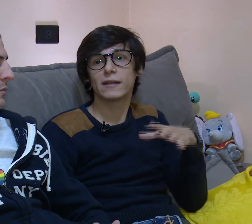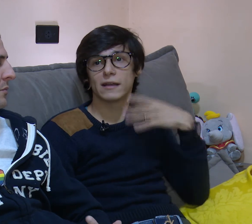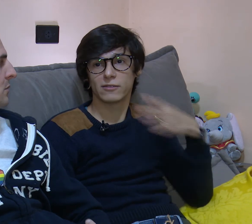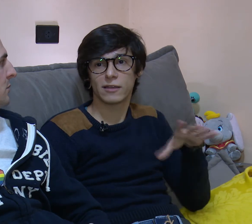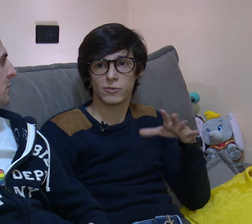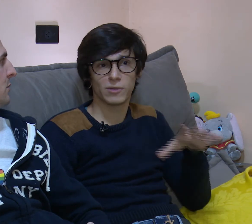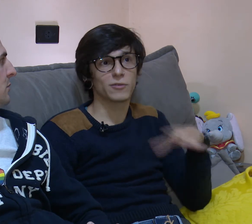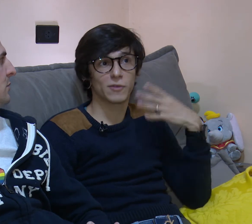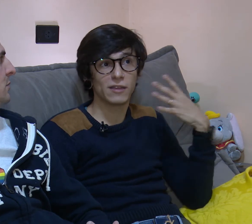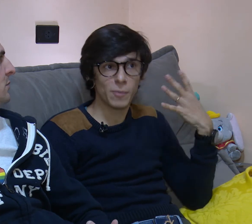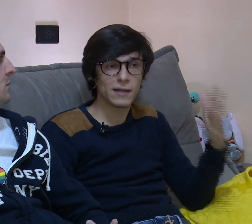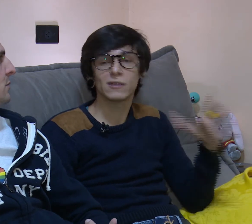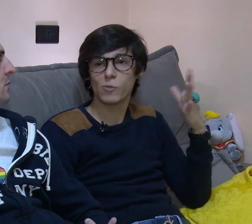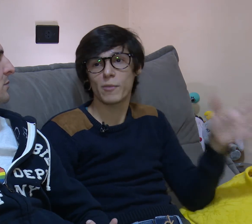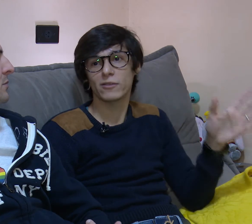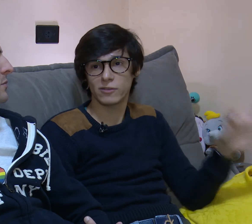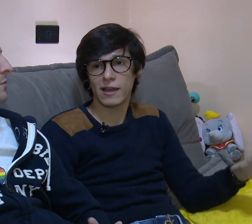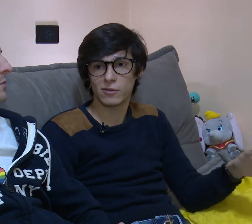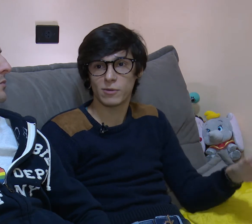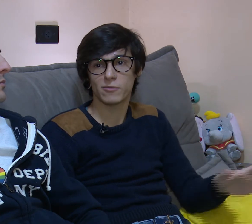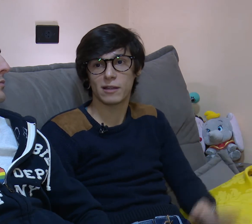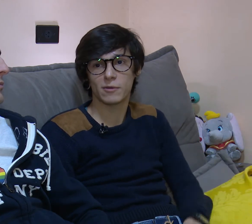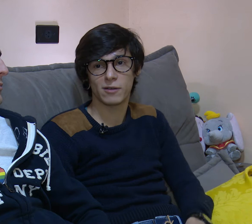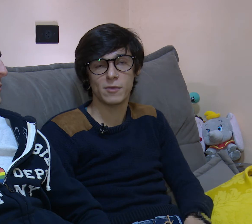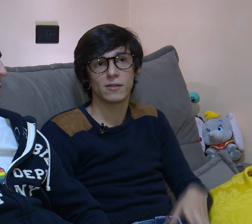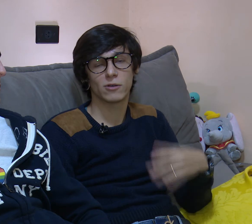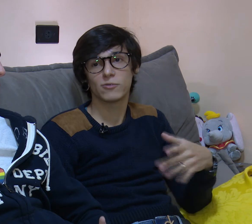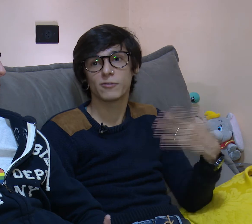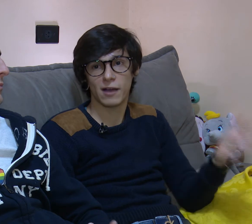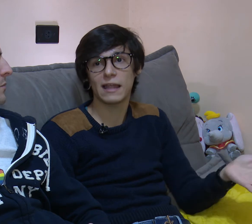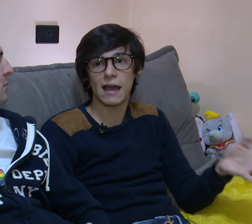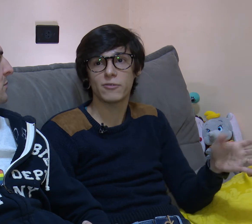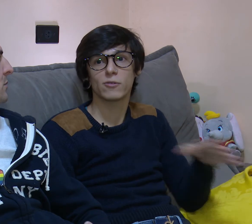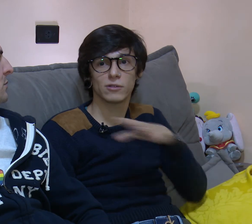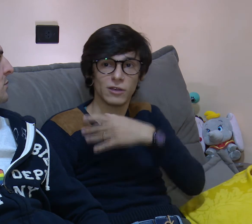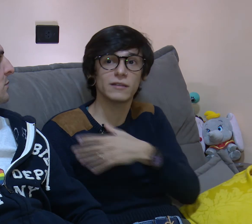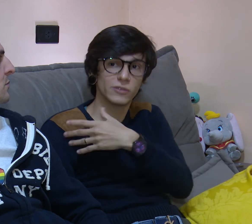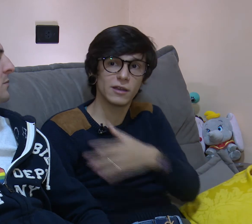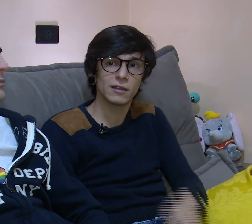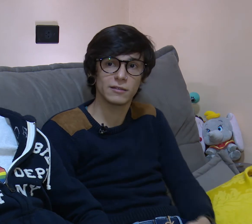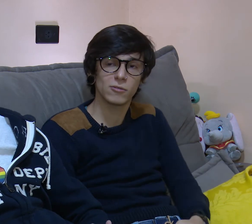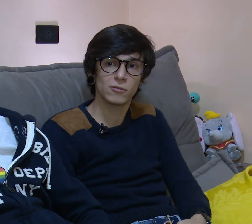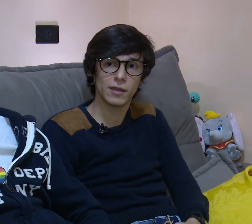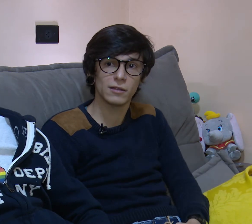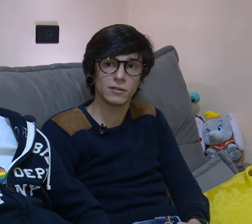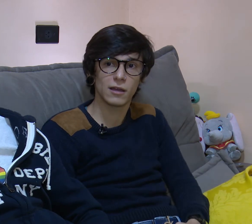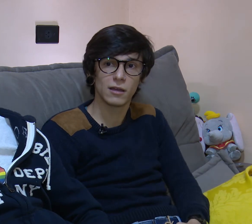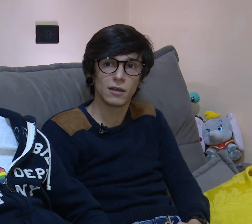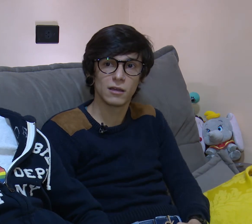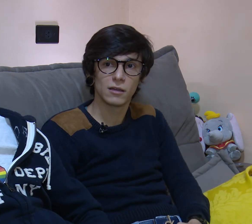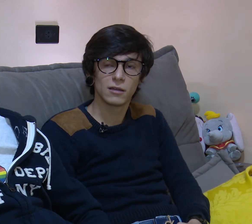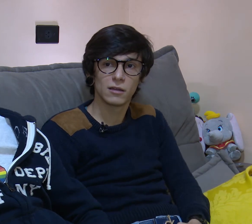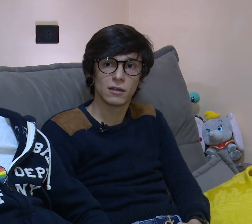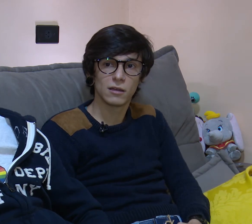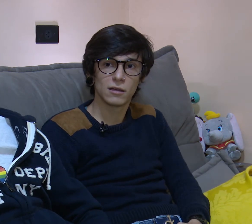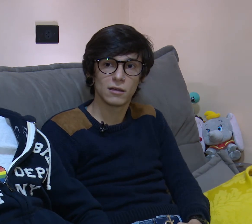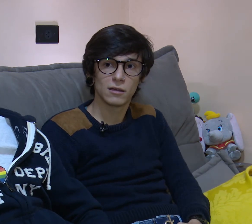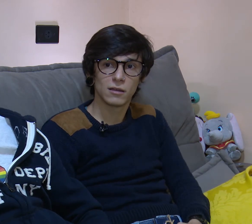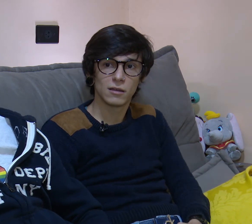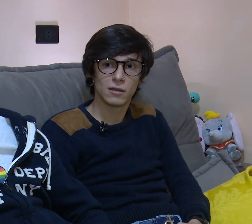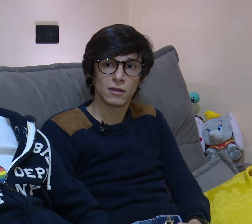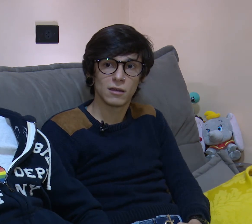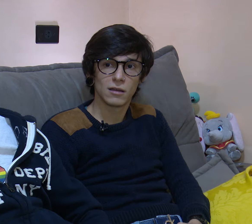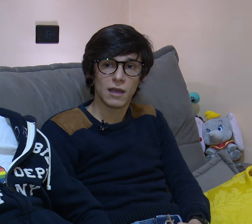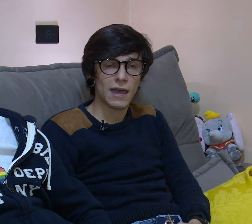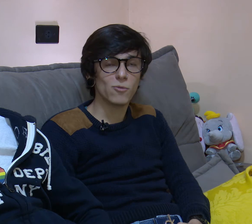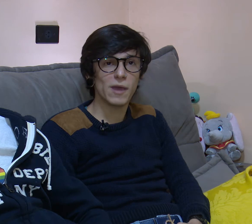fiquei guardando, eu fiquei esperando o momento certo pra me falar pra família. E quando eu fui falar, foi quando eu já tinha relação com ele já. E por que você acha que você só